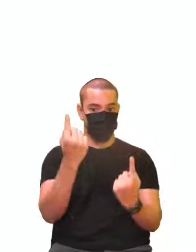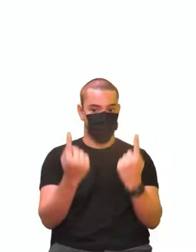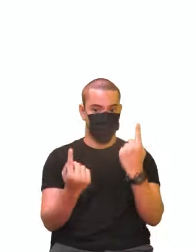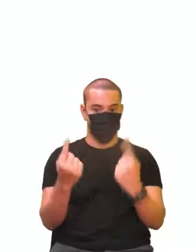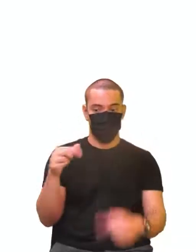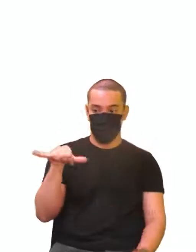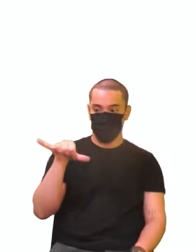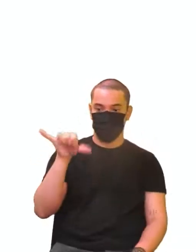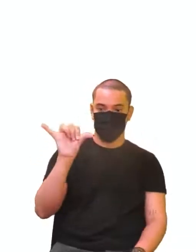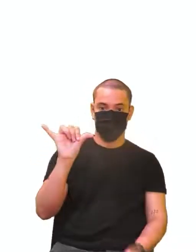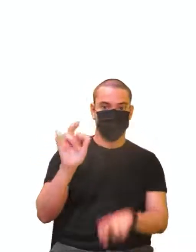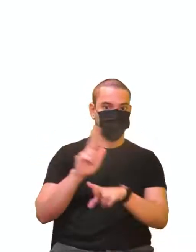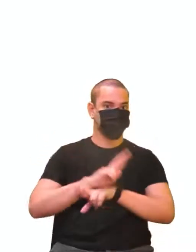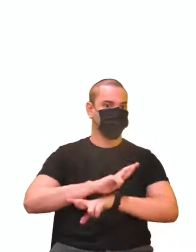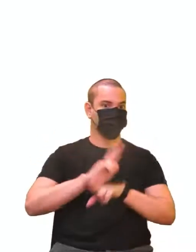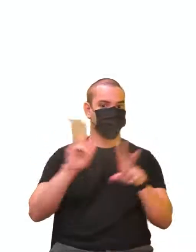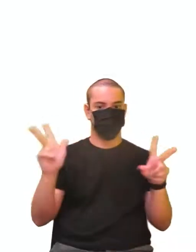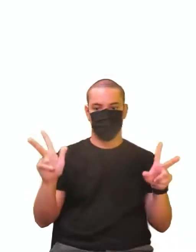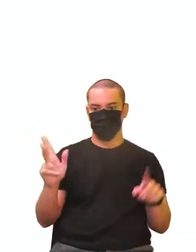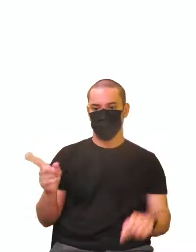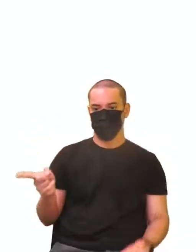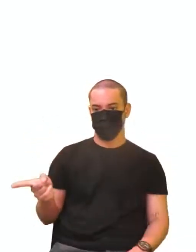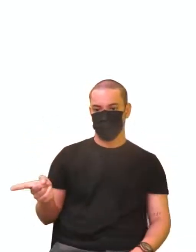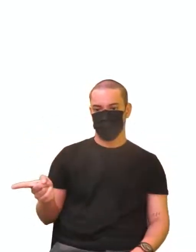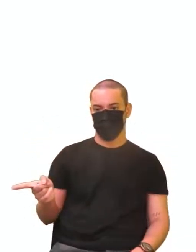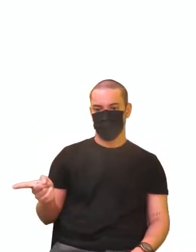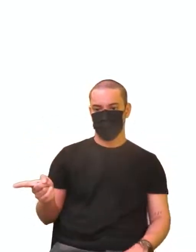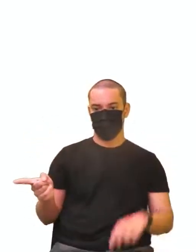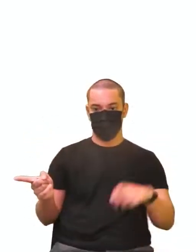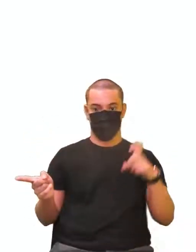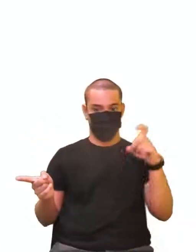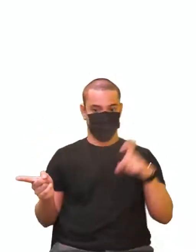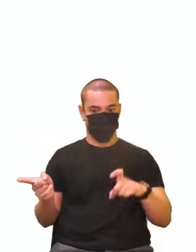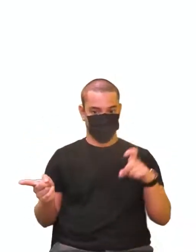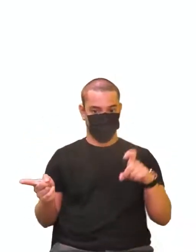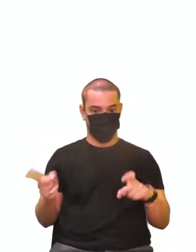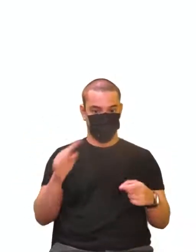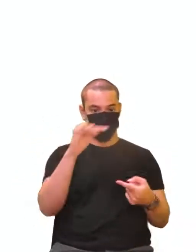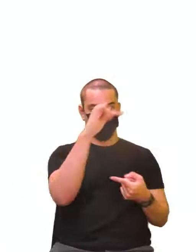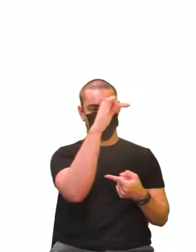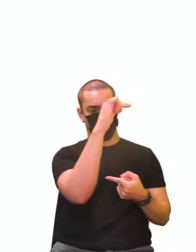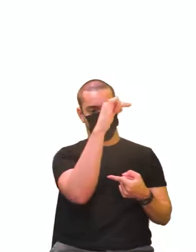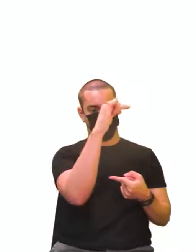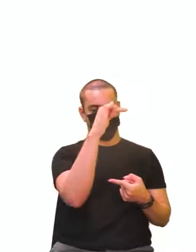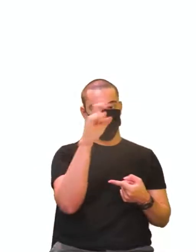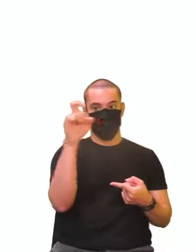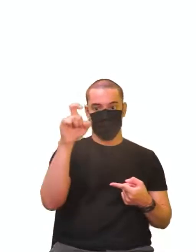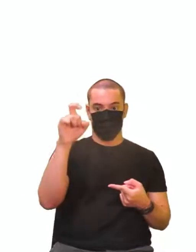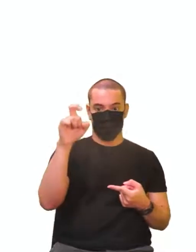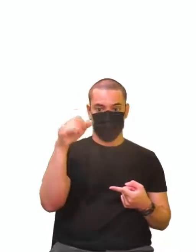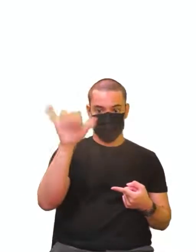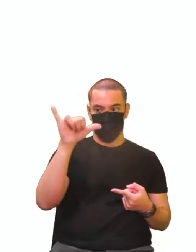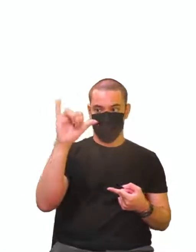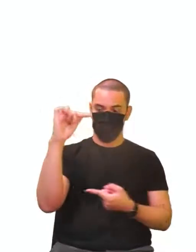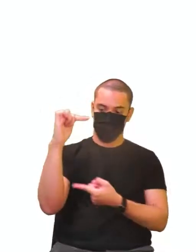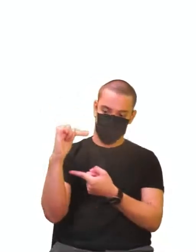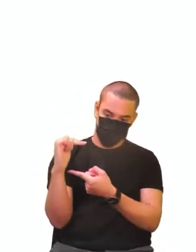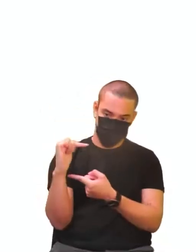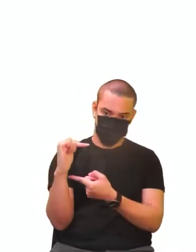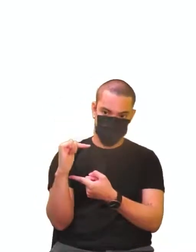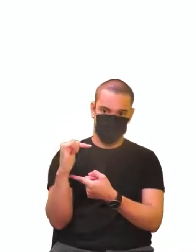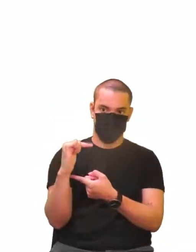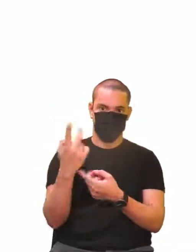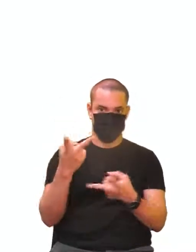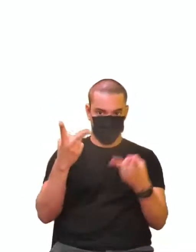é tão distinto do cromossomo X, que é da parte feminina, tá bom? Seguindo